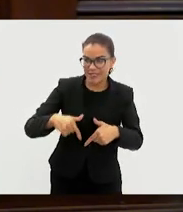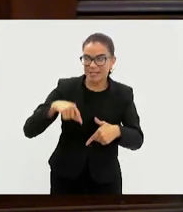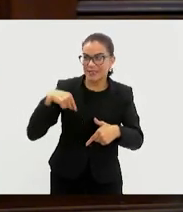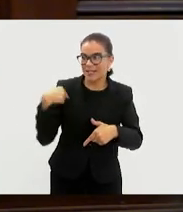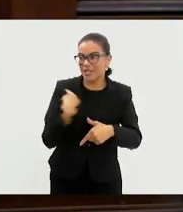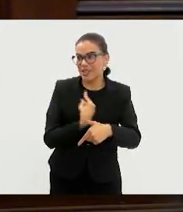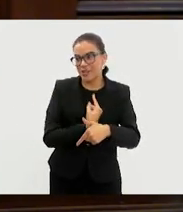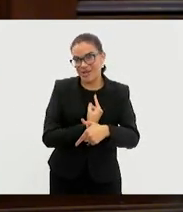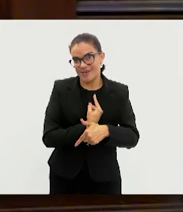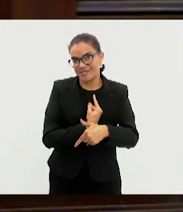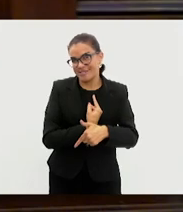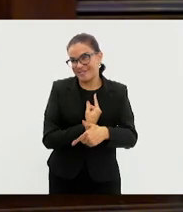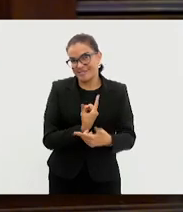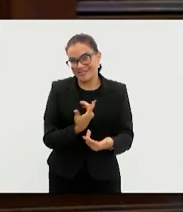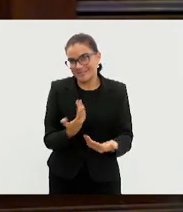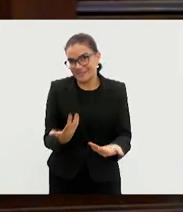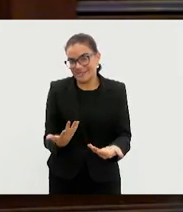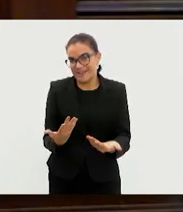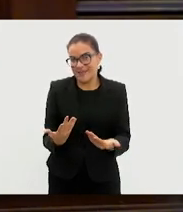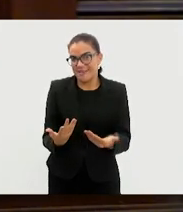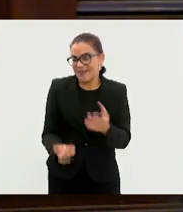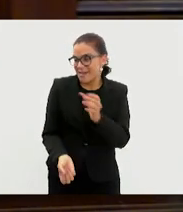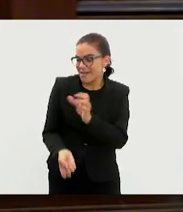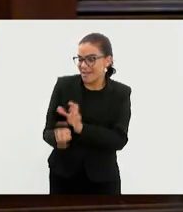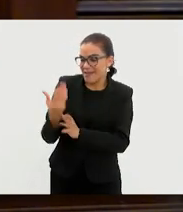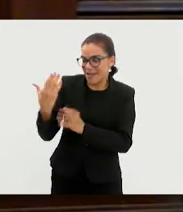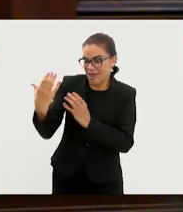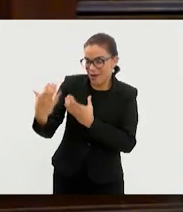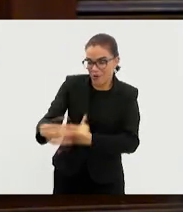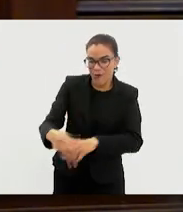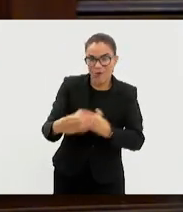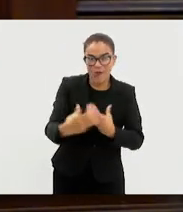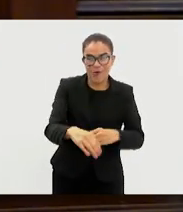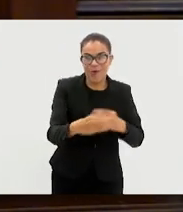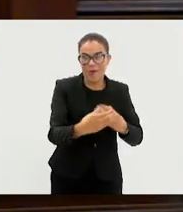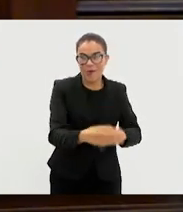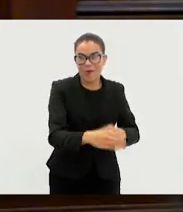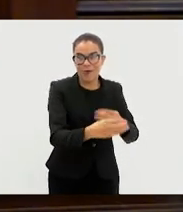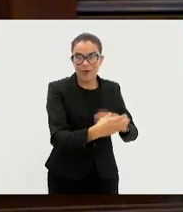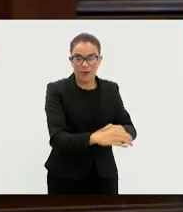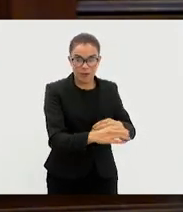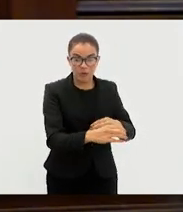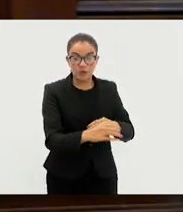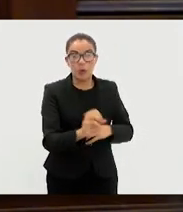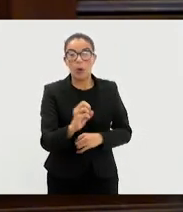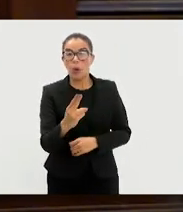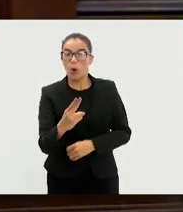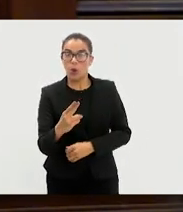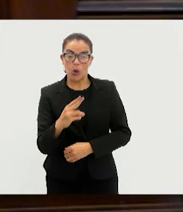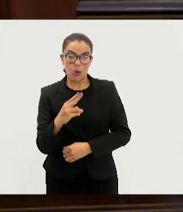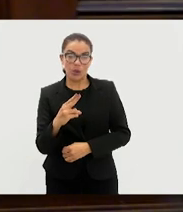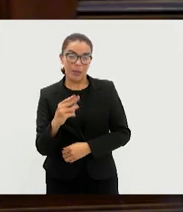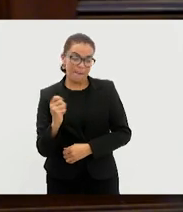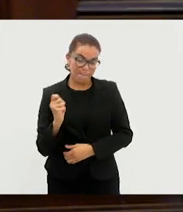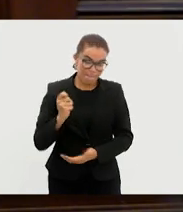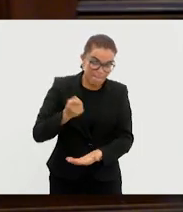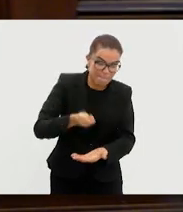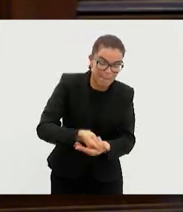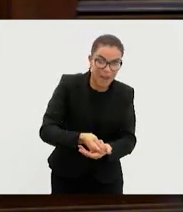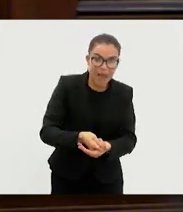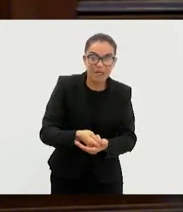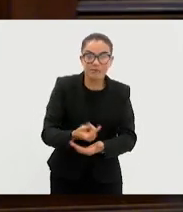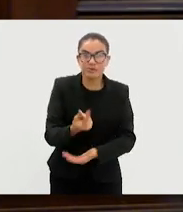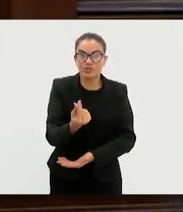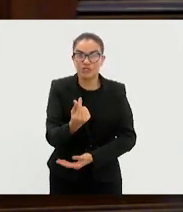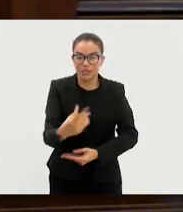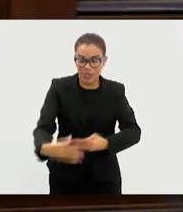somente, que abra um concurso XYZ, que faça o pagamento atrasado da reposição